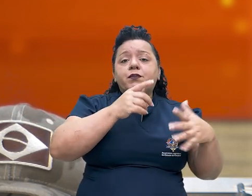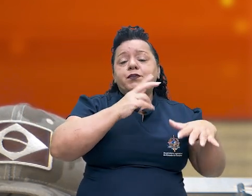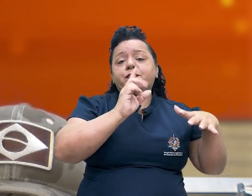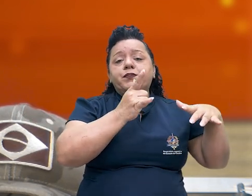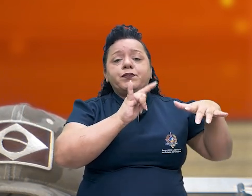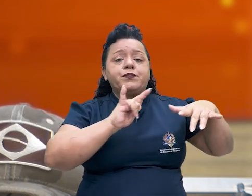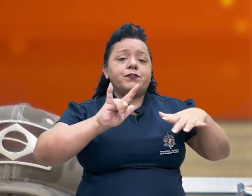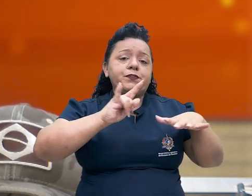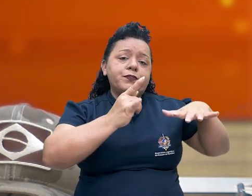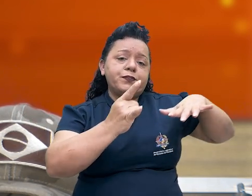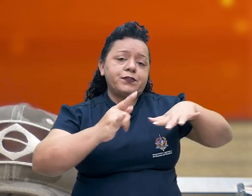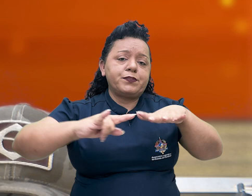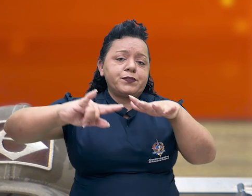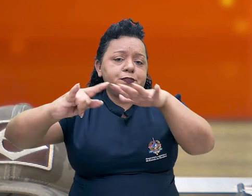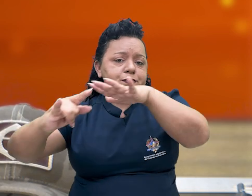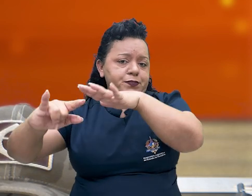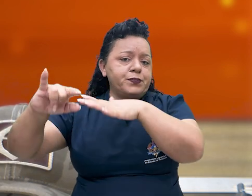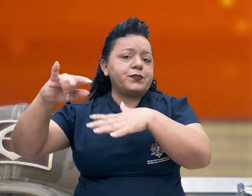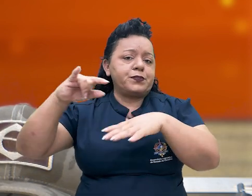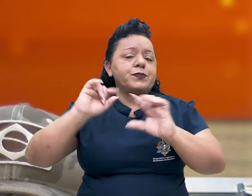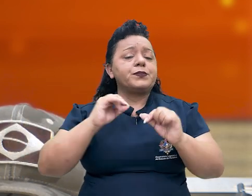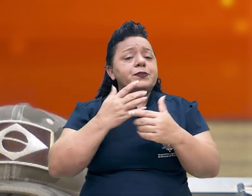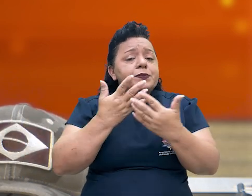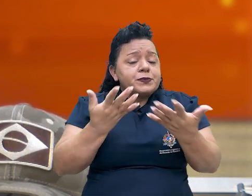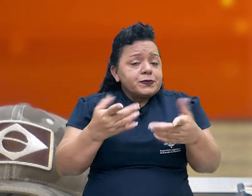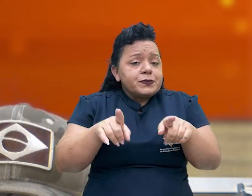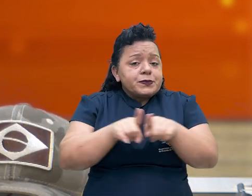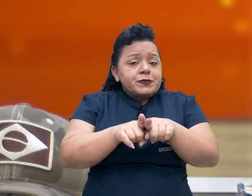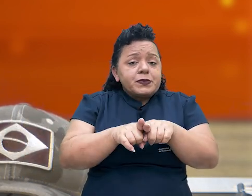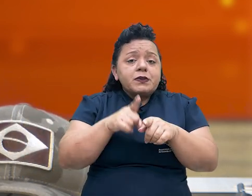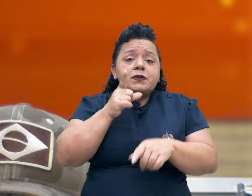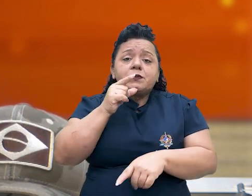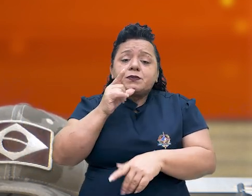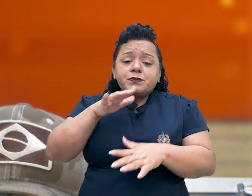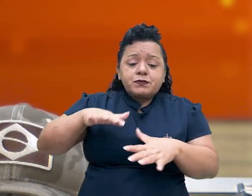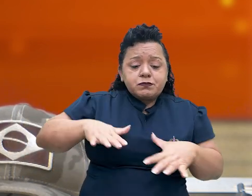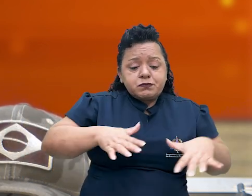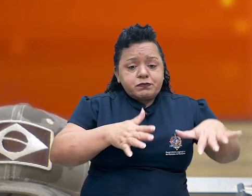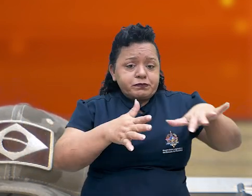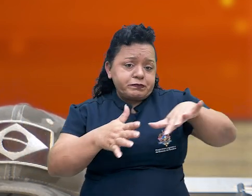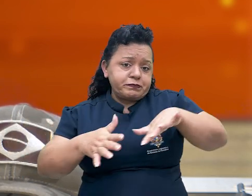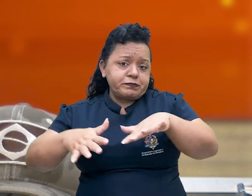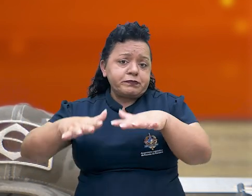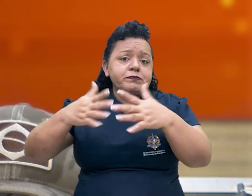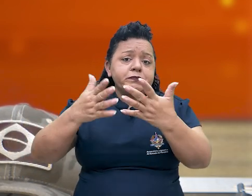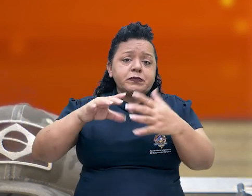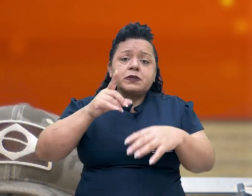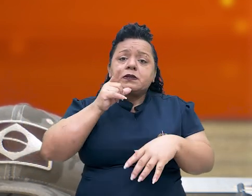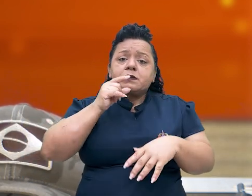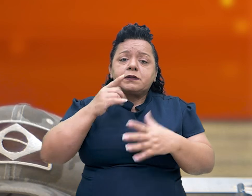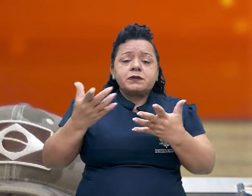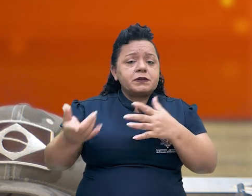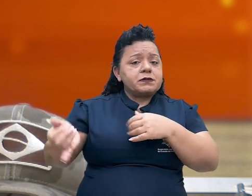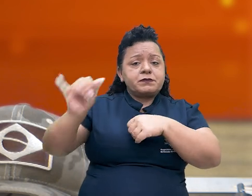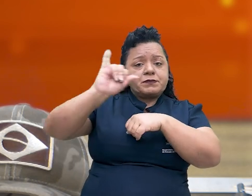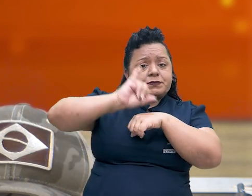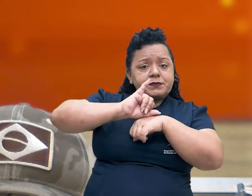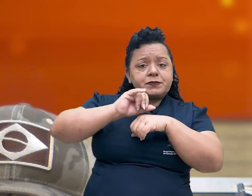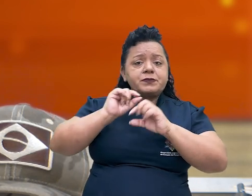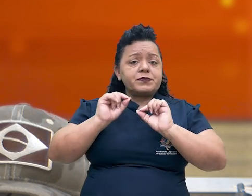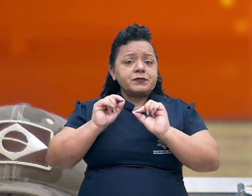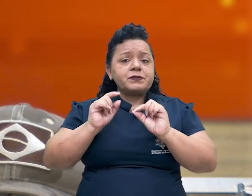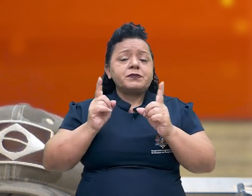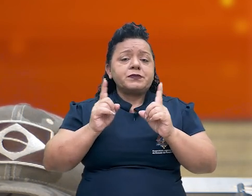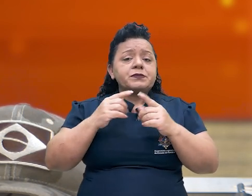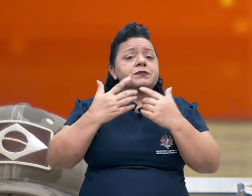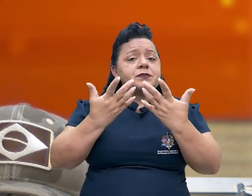eh muitas famílias sendo desalojada desabrigada e o ribeirinho é aquela situação ele não vem pra capital